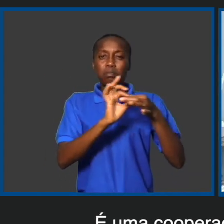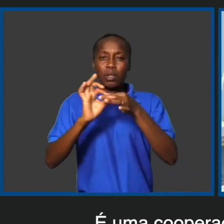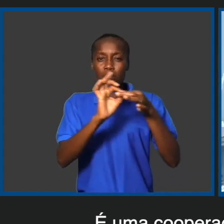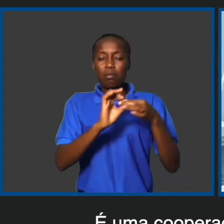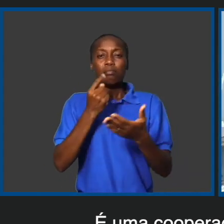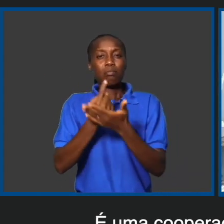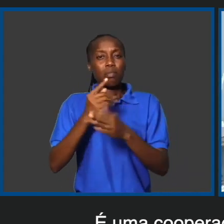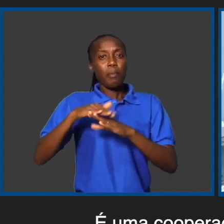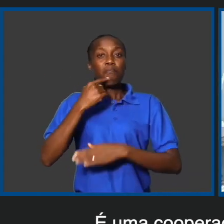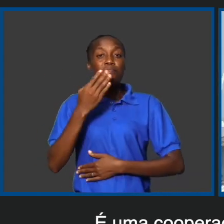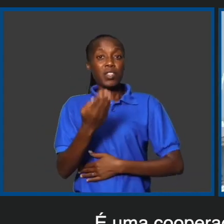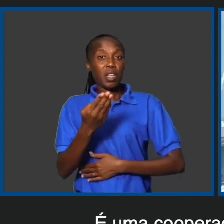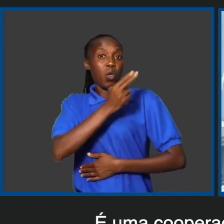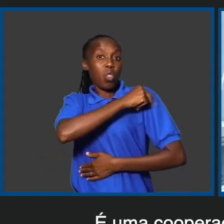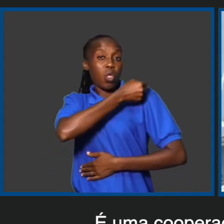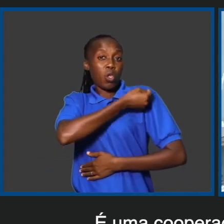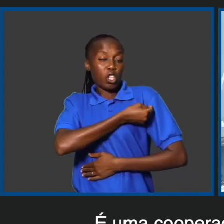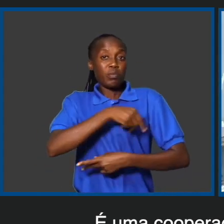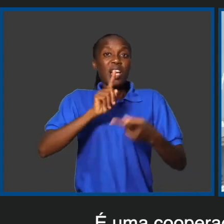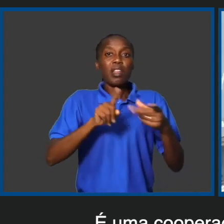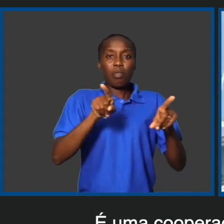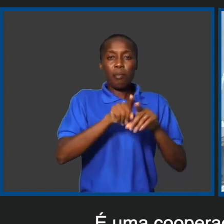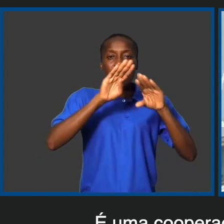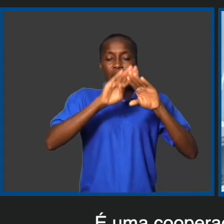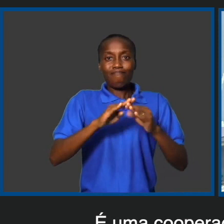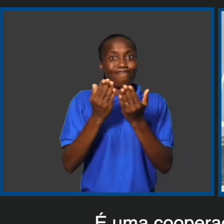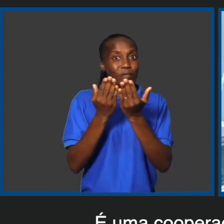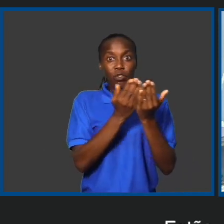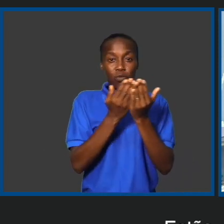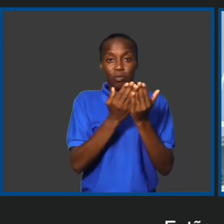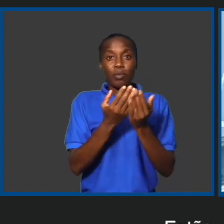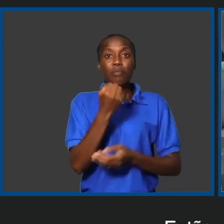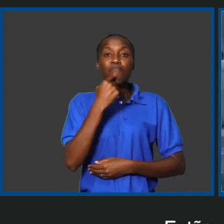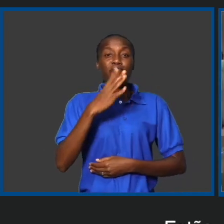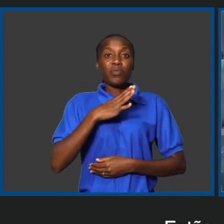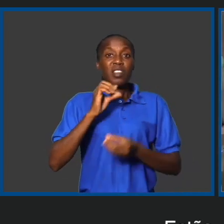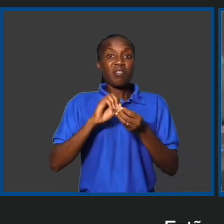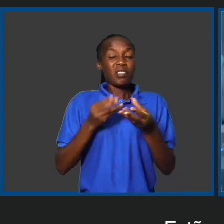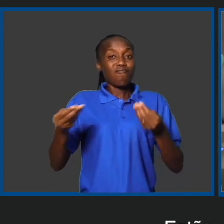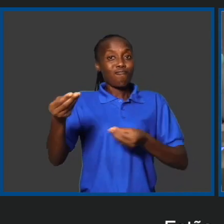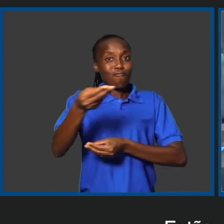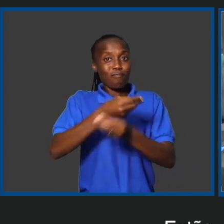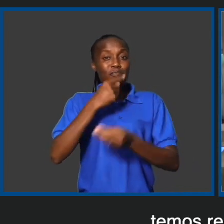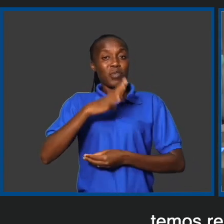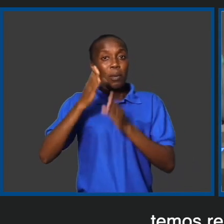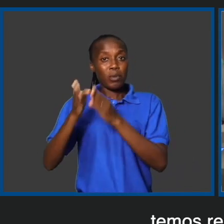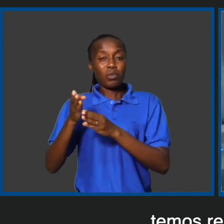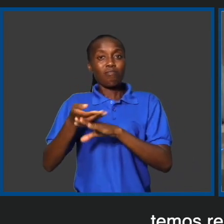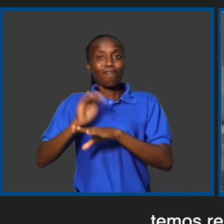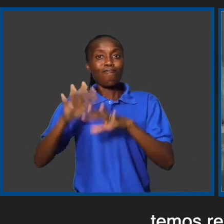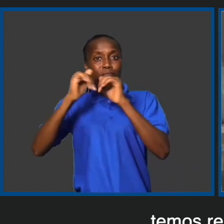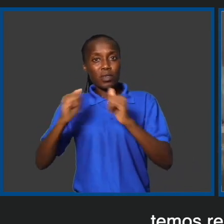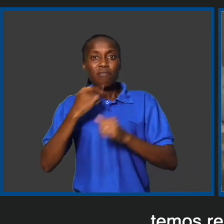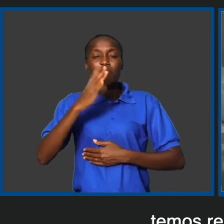É uma cooperação interessante, tendo em conta que este hospital é um hospital-escola também. Então, além de intercâmbio entre neurocirurgiões,